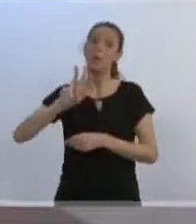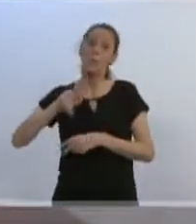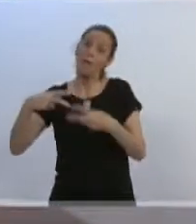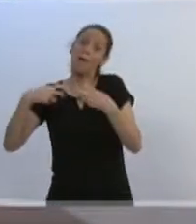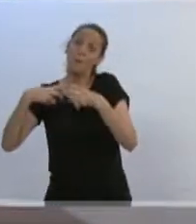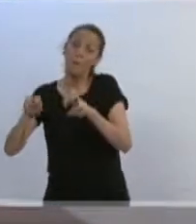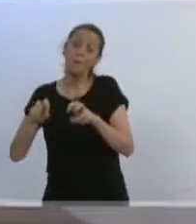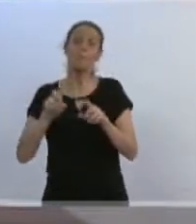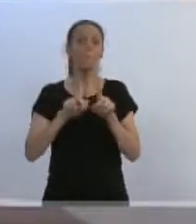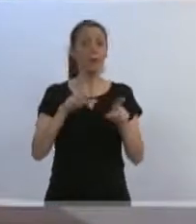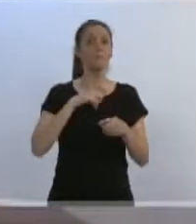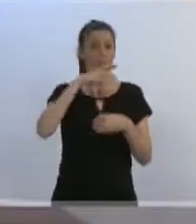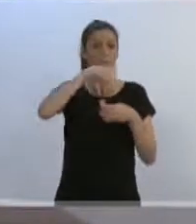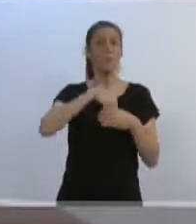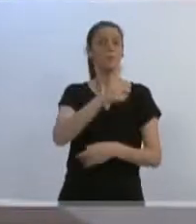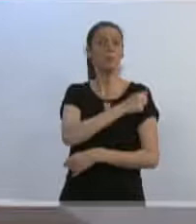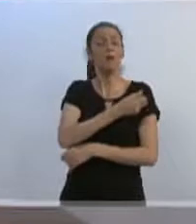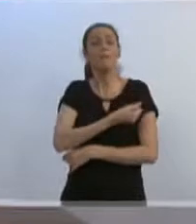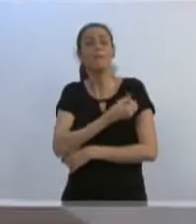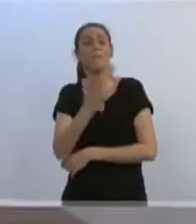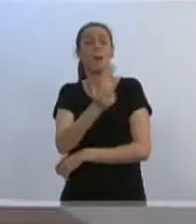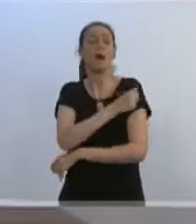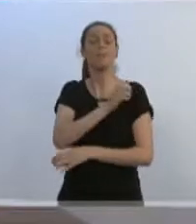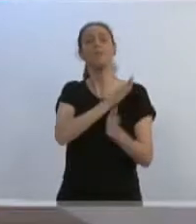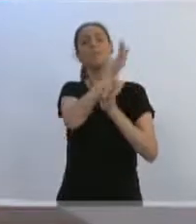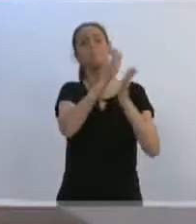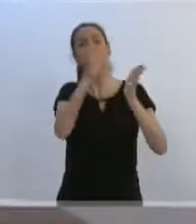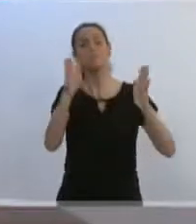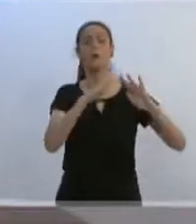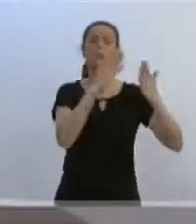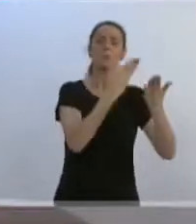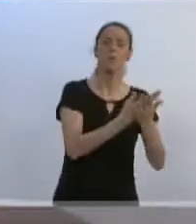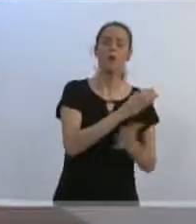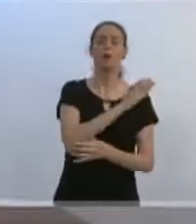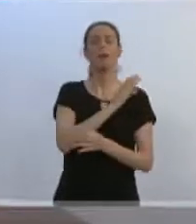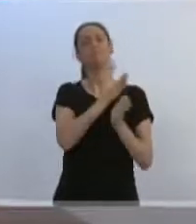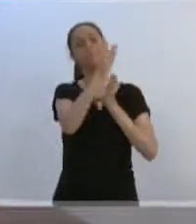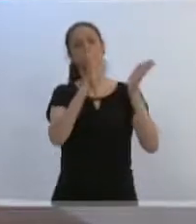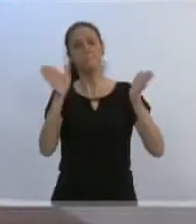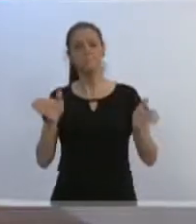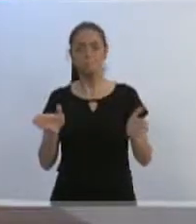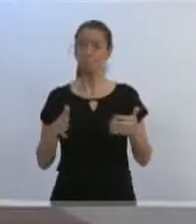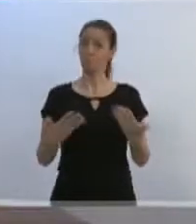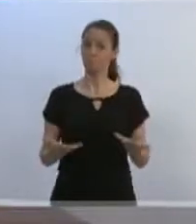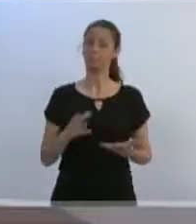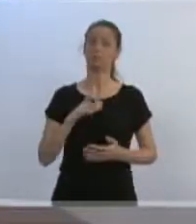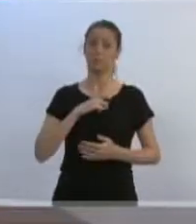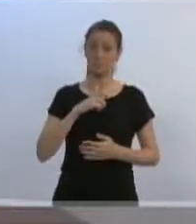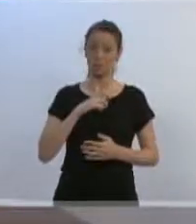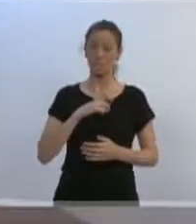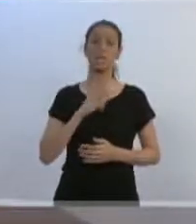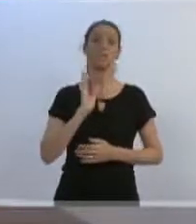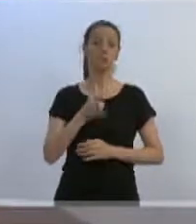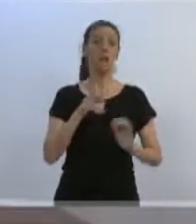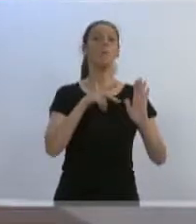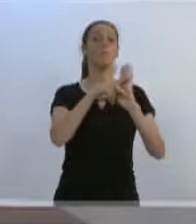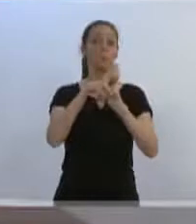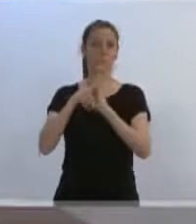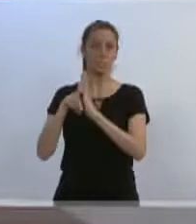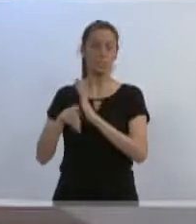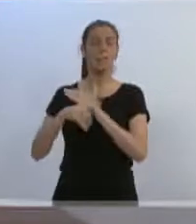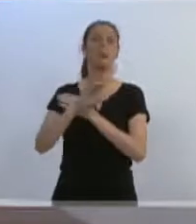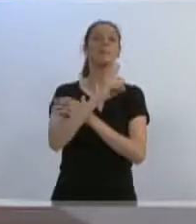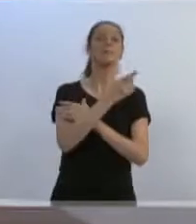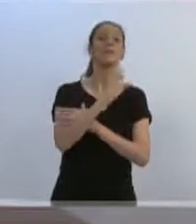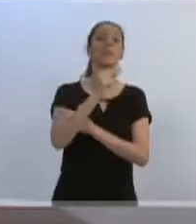são vários alunos para várias creches e escolas da nossa cidade se tem um levantamento que dá mais de 180 carros